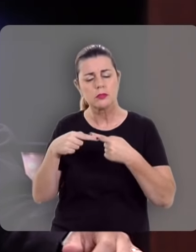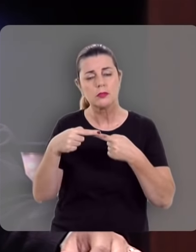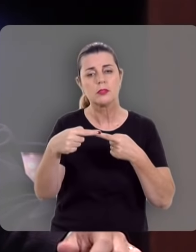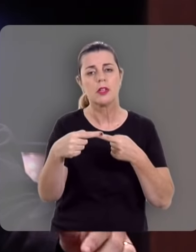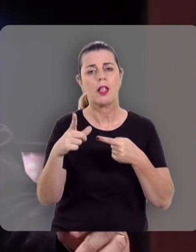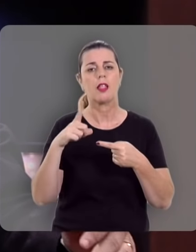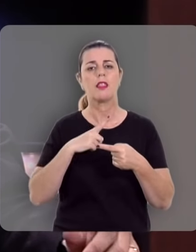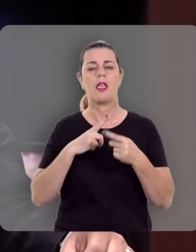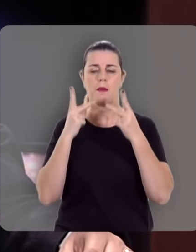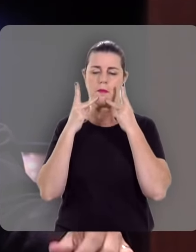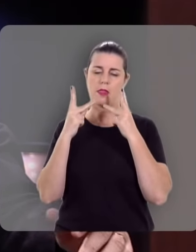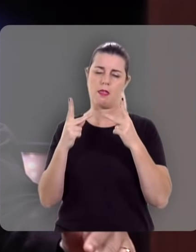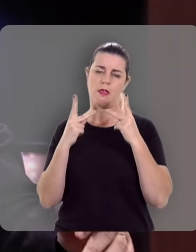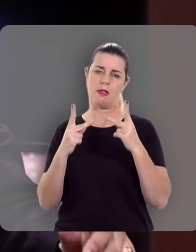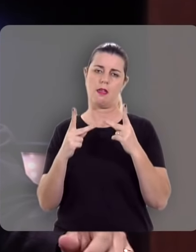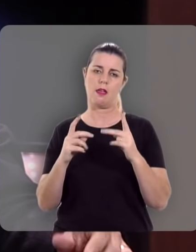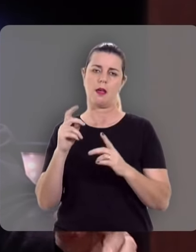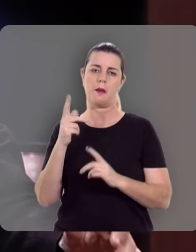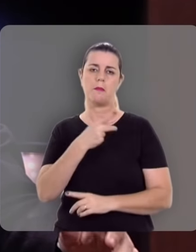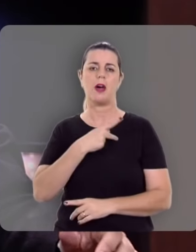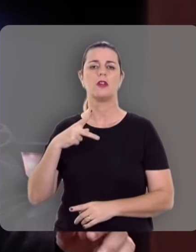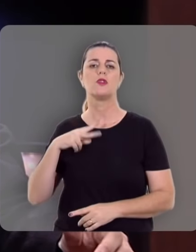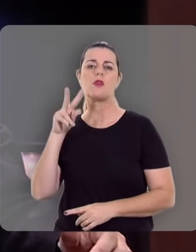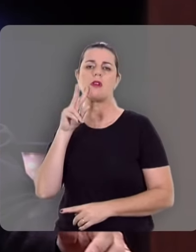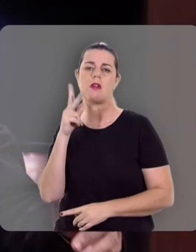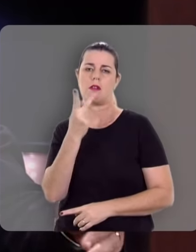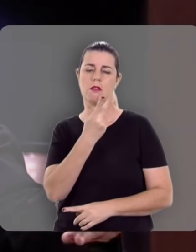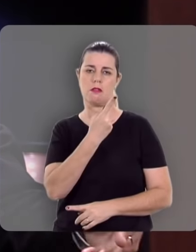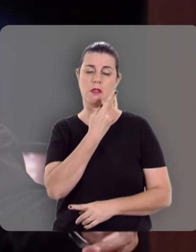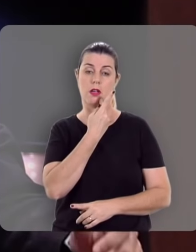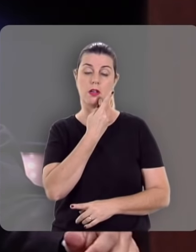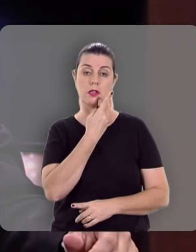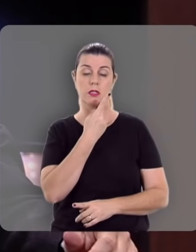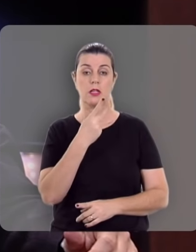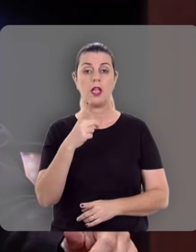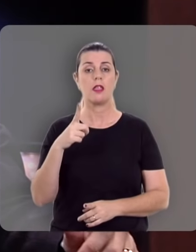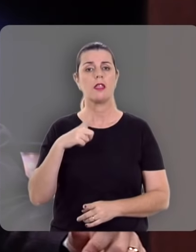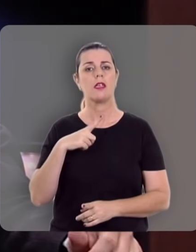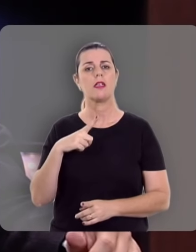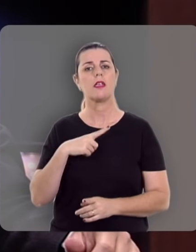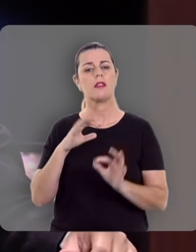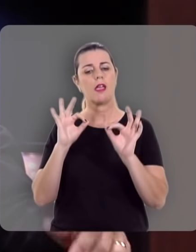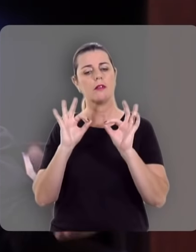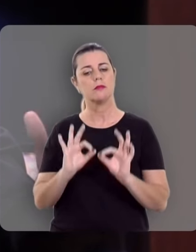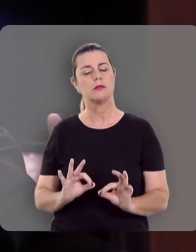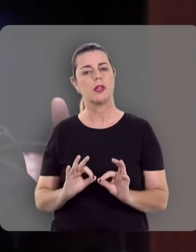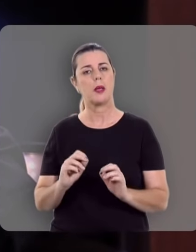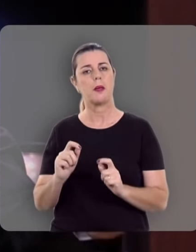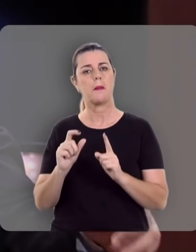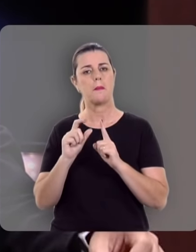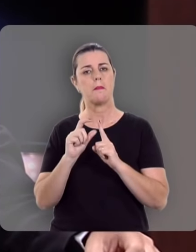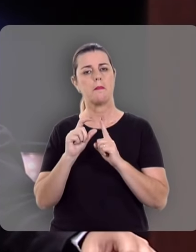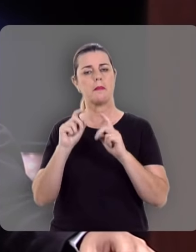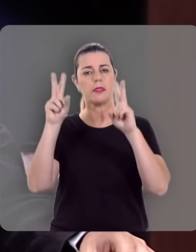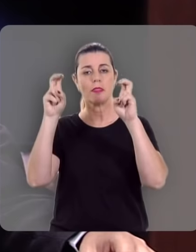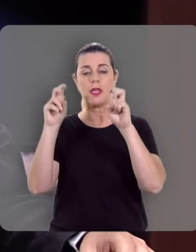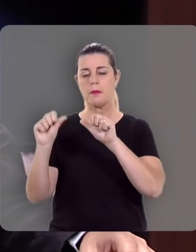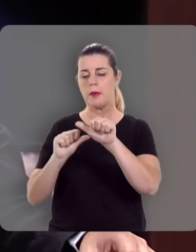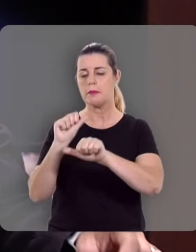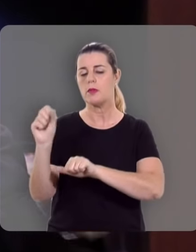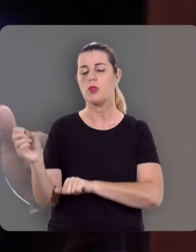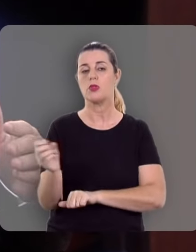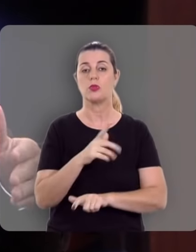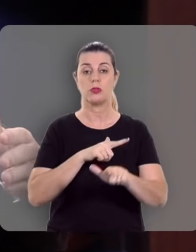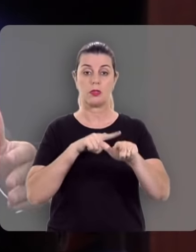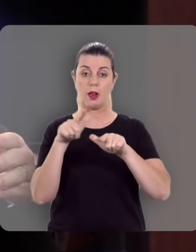nós teremos uma mensagem com o reverendo Hernandes Dias Lopes exatamente sobre essa temática, restauração, obra